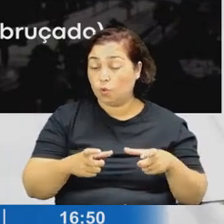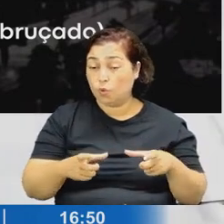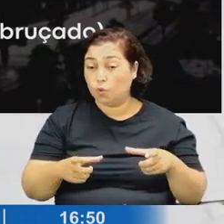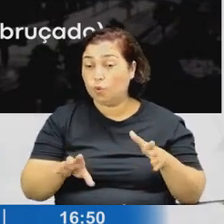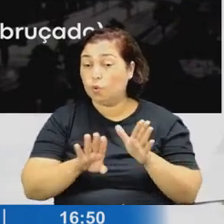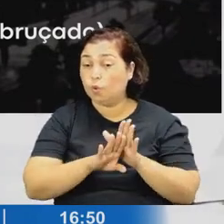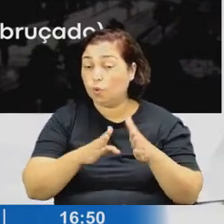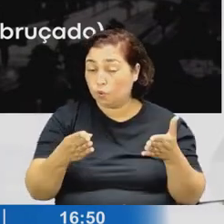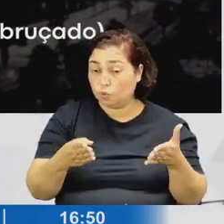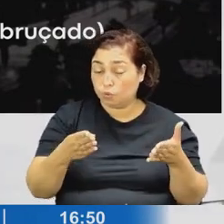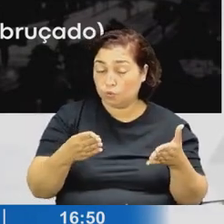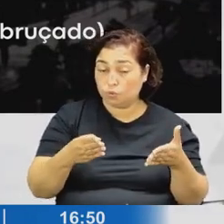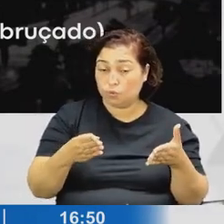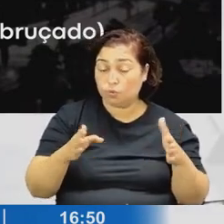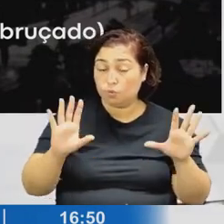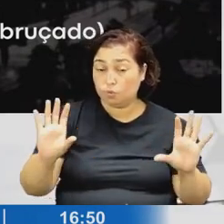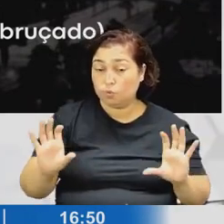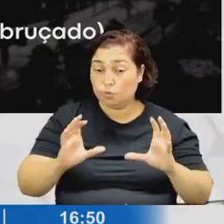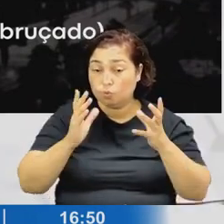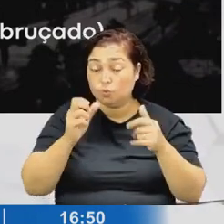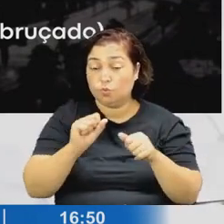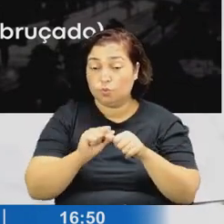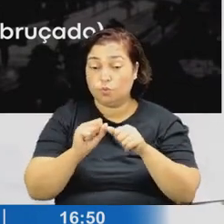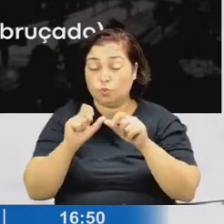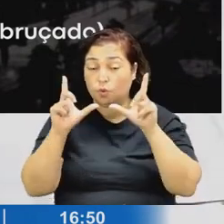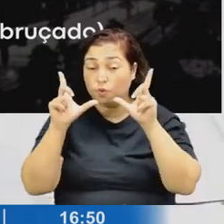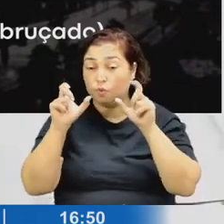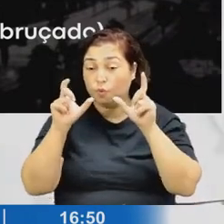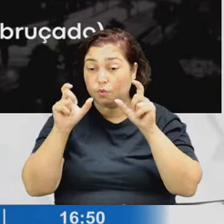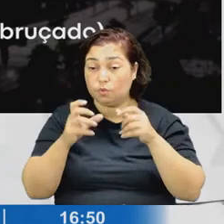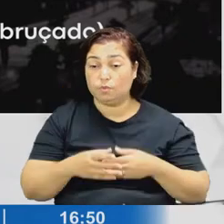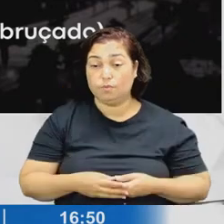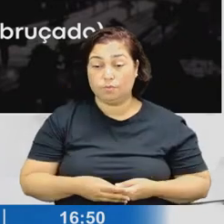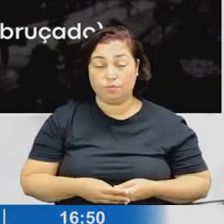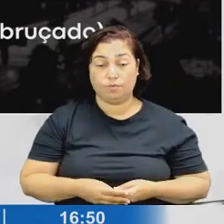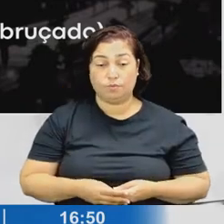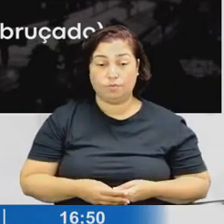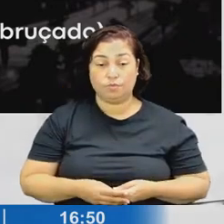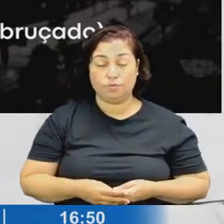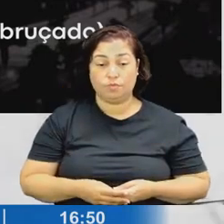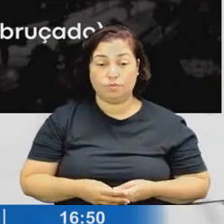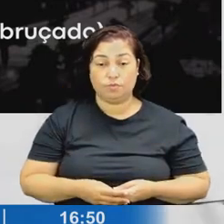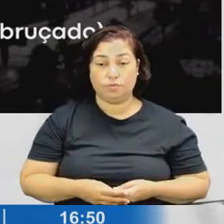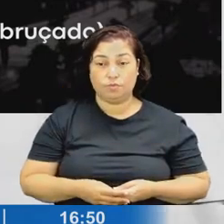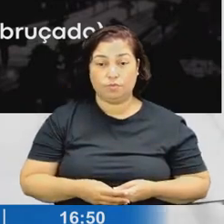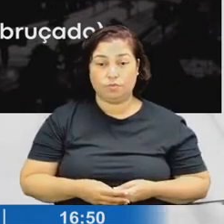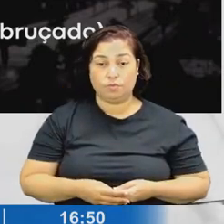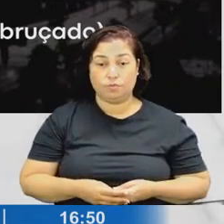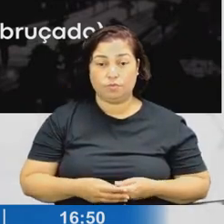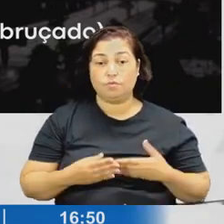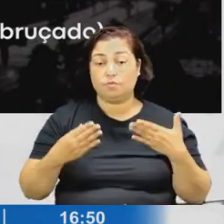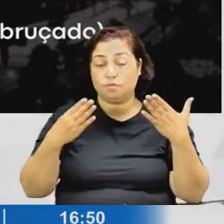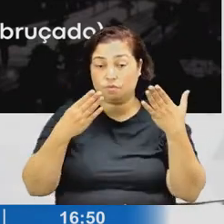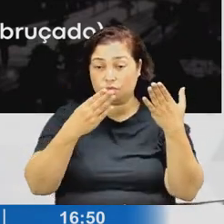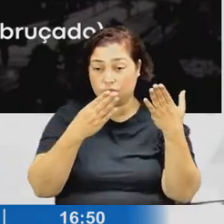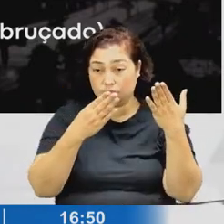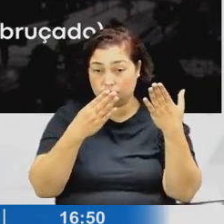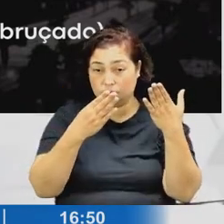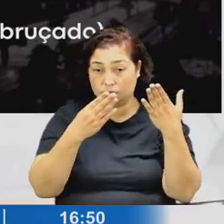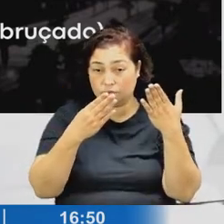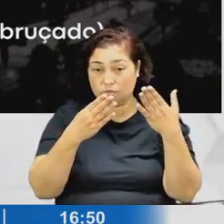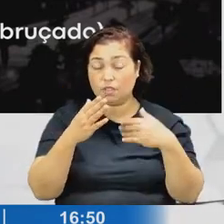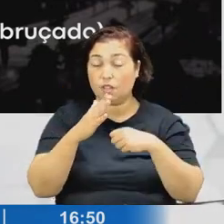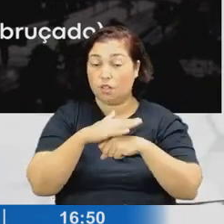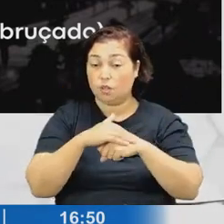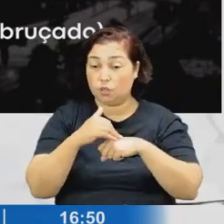tem um local e saldo no evento é aquele local ali que eu vou fazer uma imagem nas adversidades gesto delicado sempre um gesto de gentileza